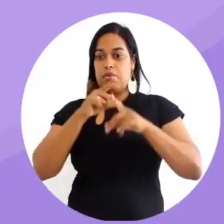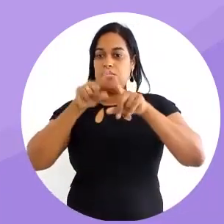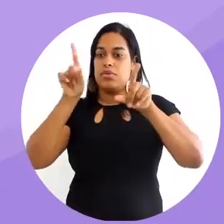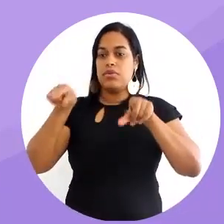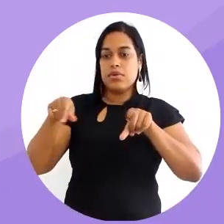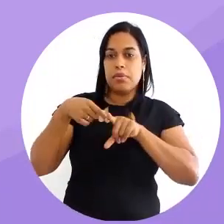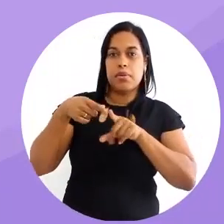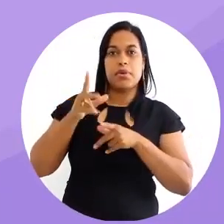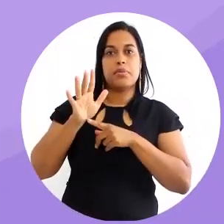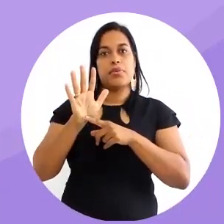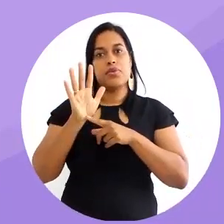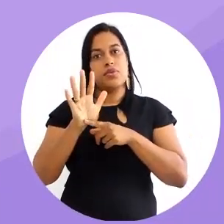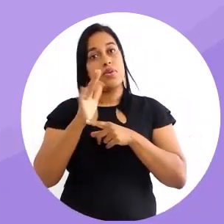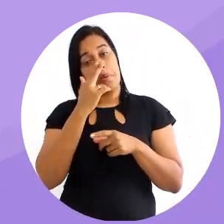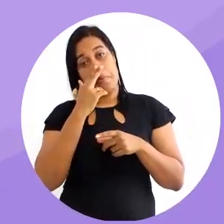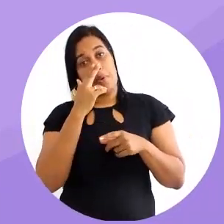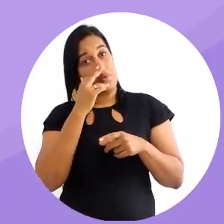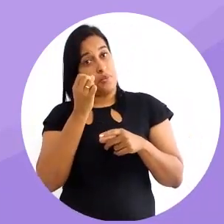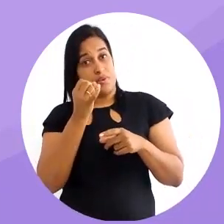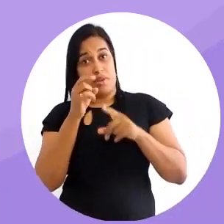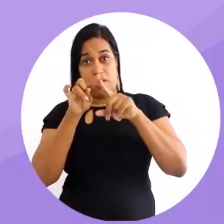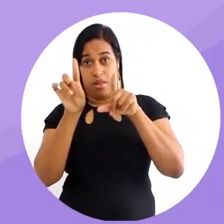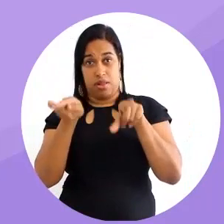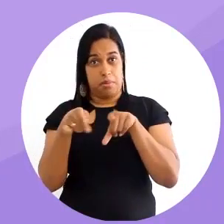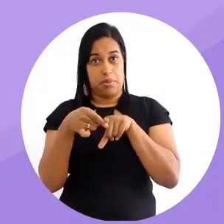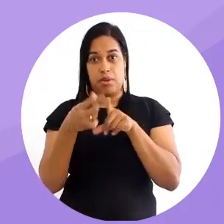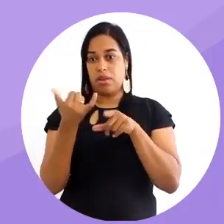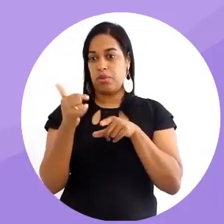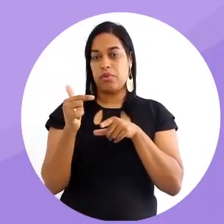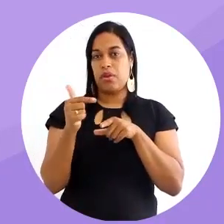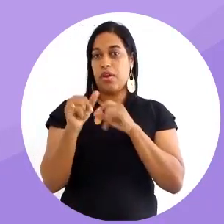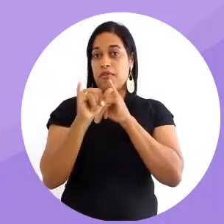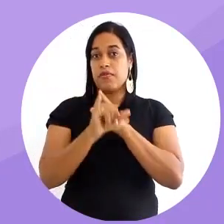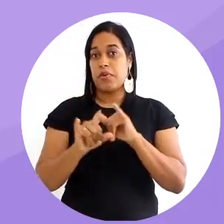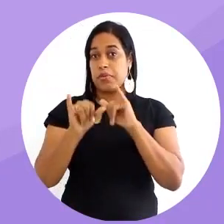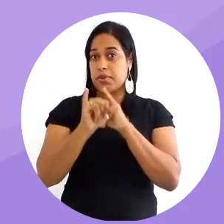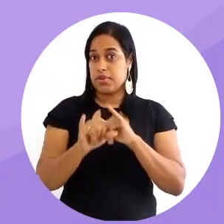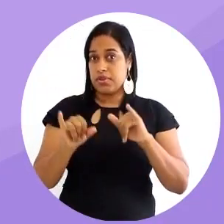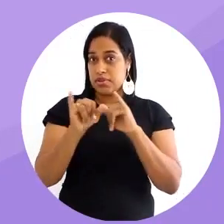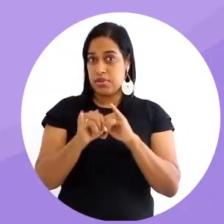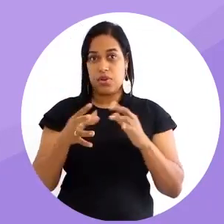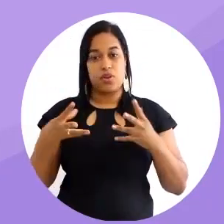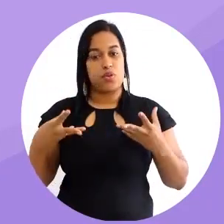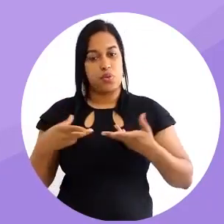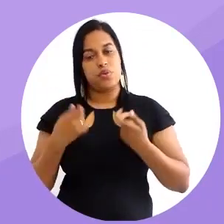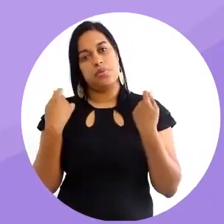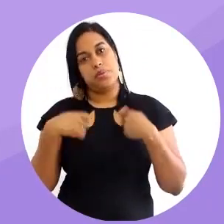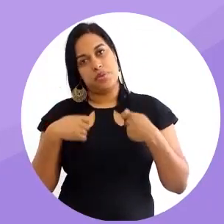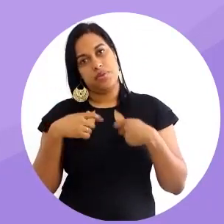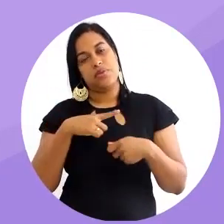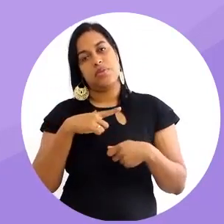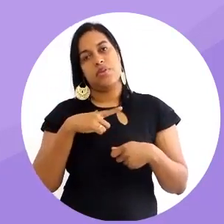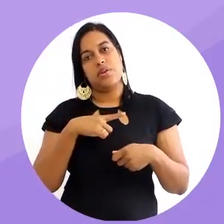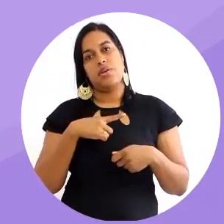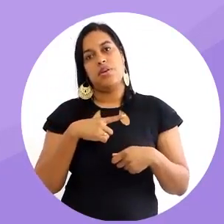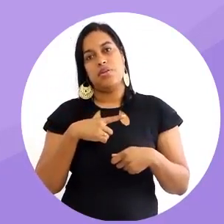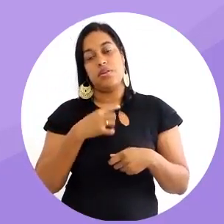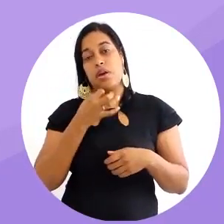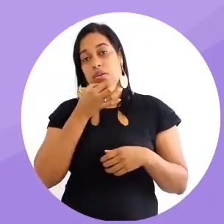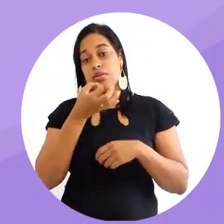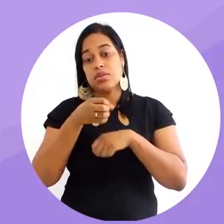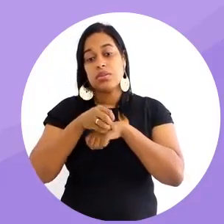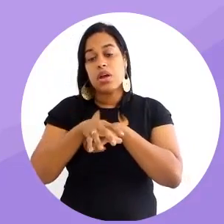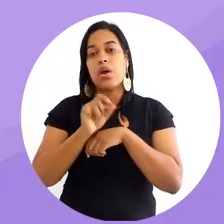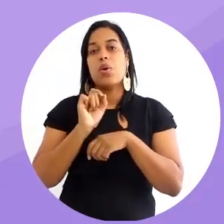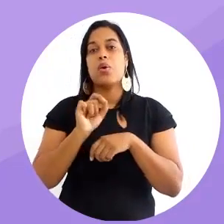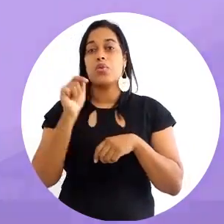temos a tabela à nossa disposição, ou mesmo que a tabela possa ser que não tenha a informação de todos os formatos que você queira trabalhar, então a